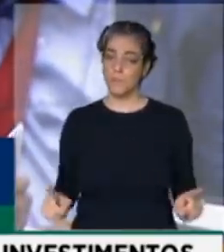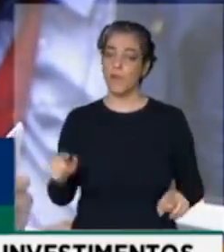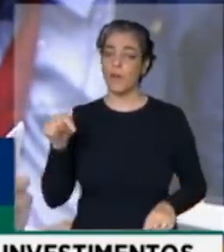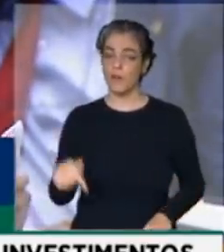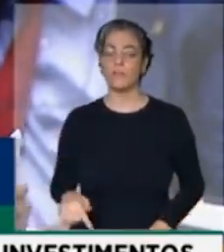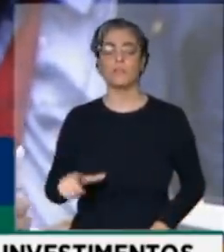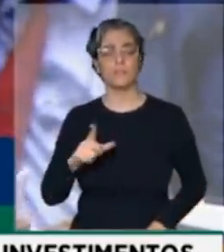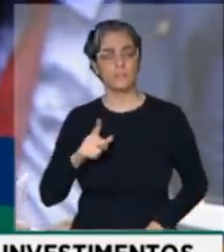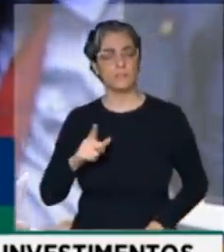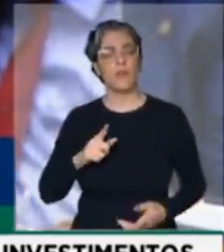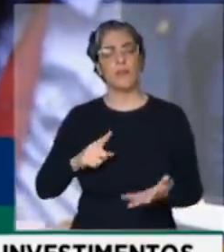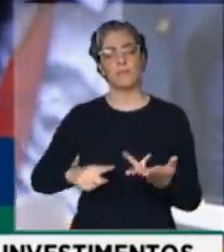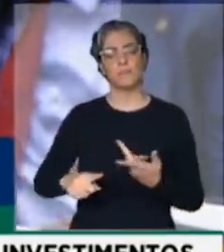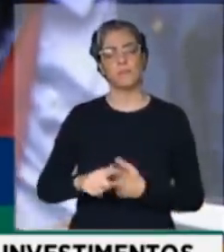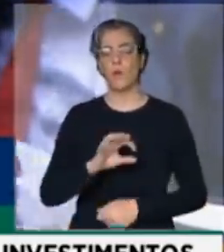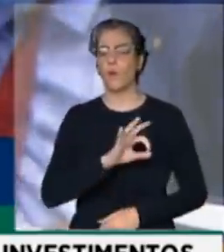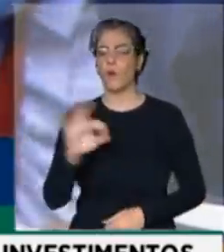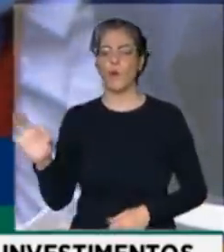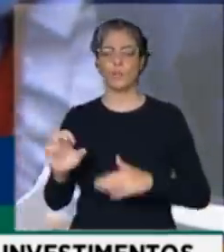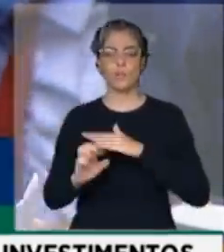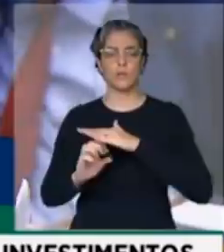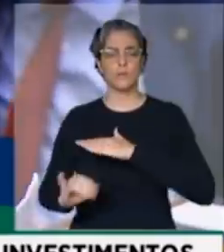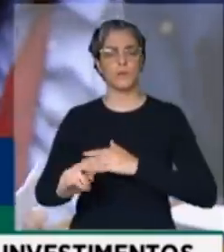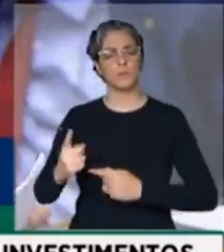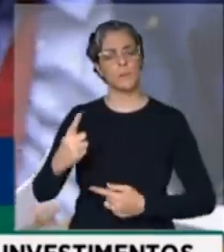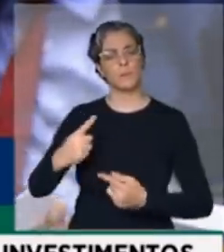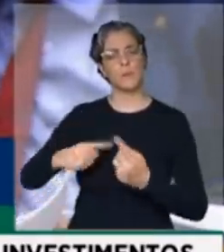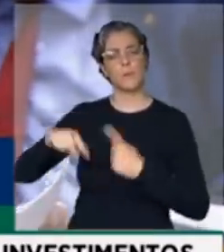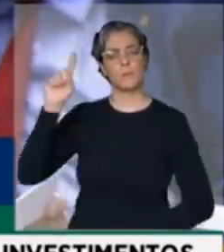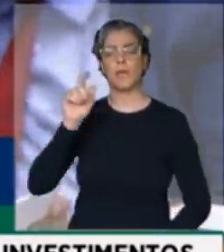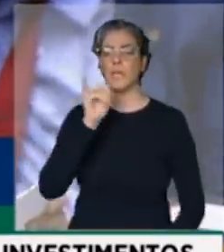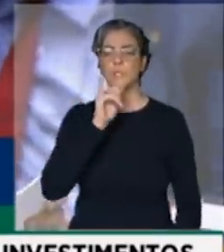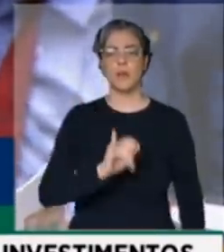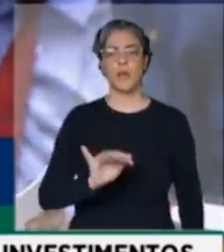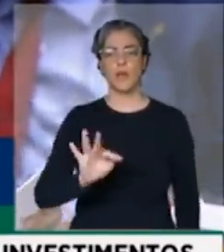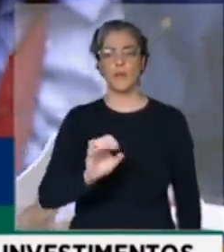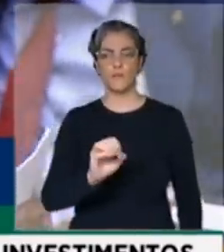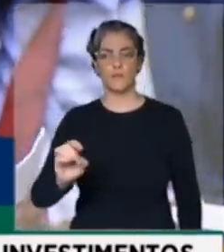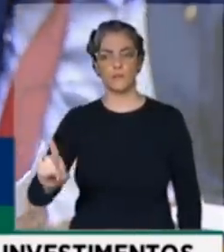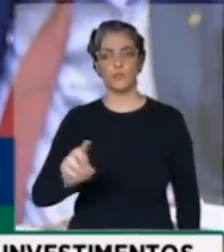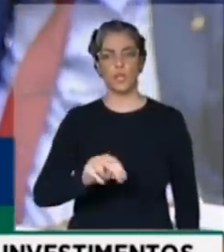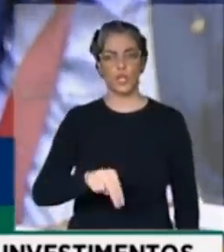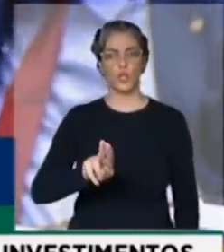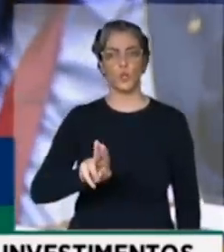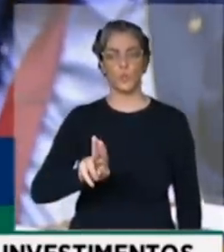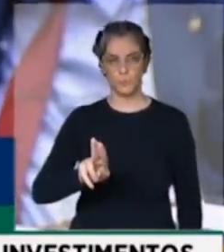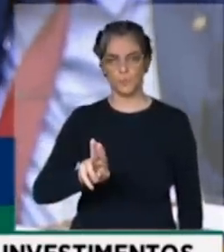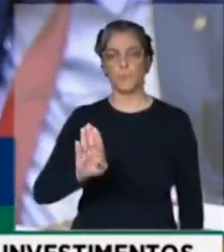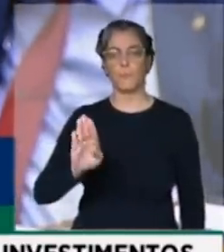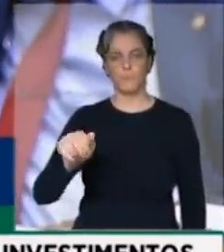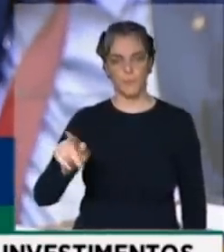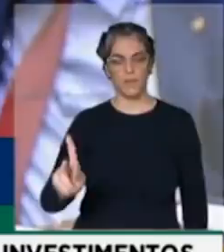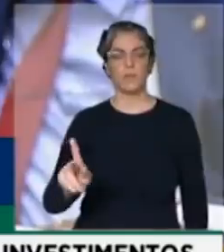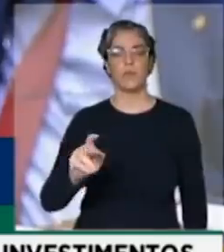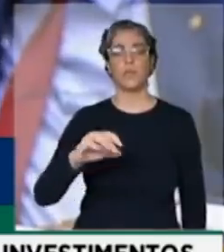florescer grandes startups que se tornaram grandes empresas como o iFood, o Nubank, a 99, enfim. E são medidas